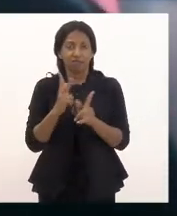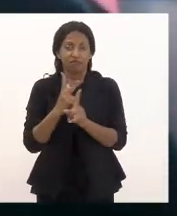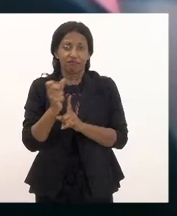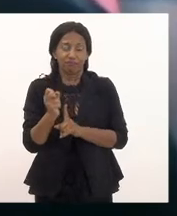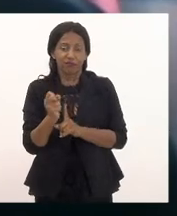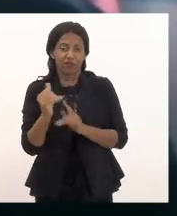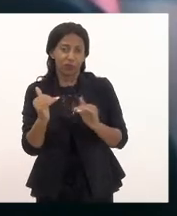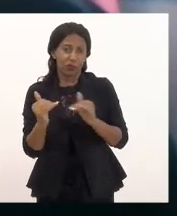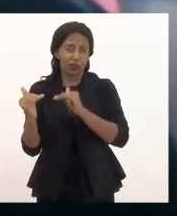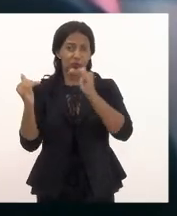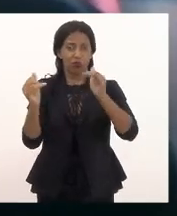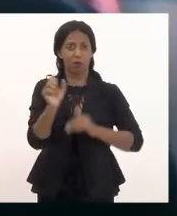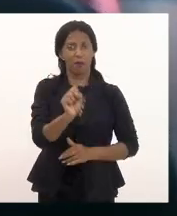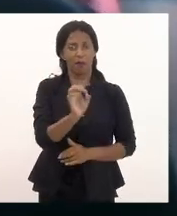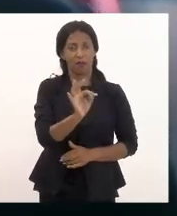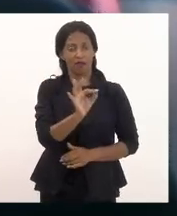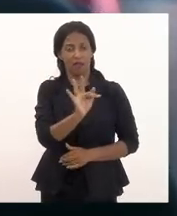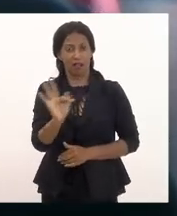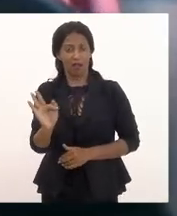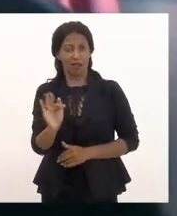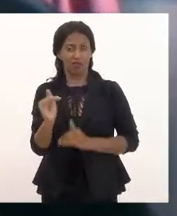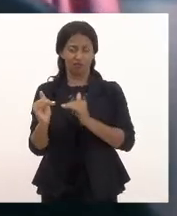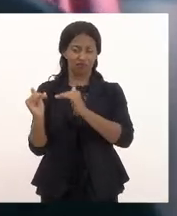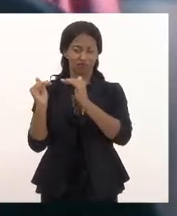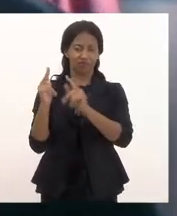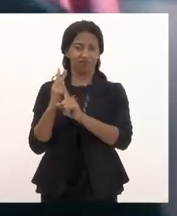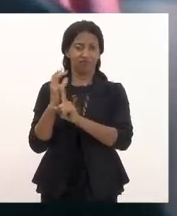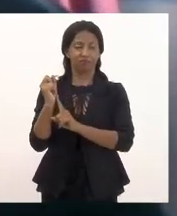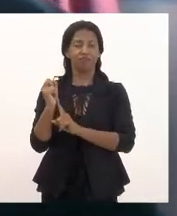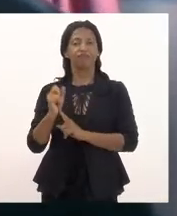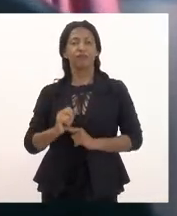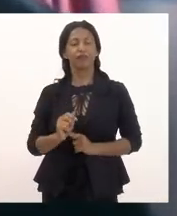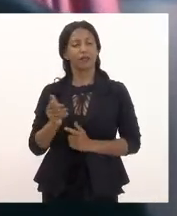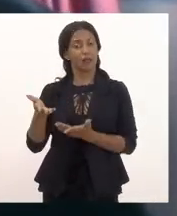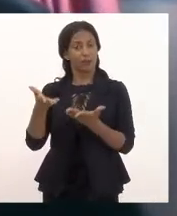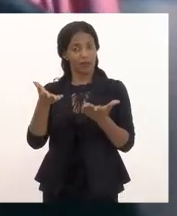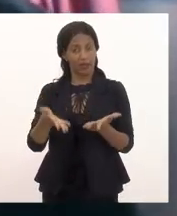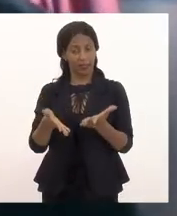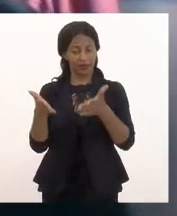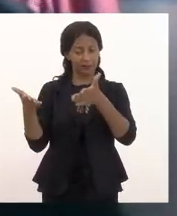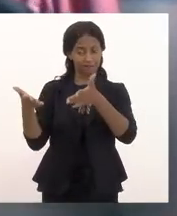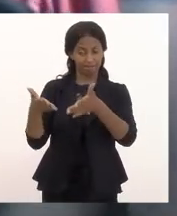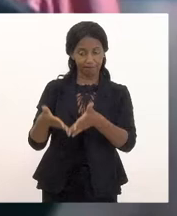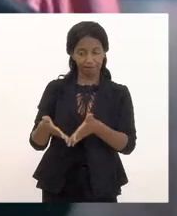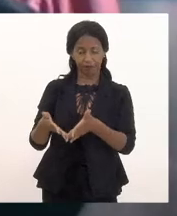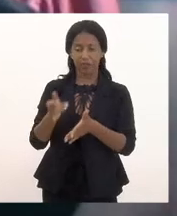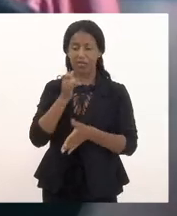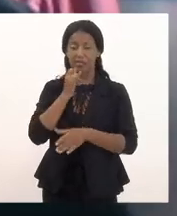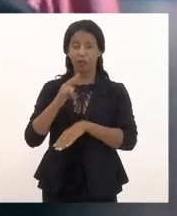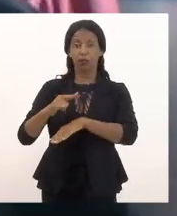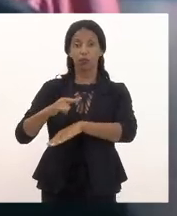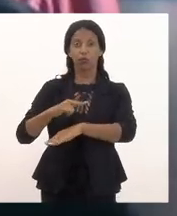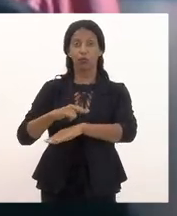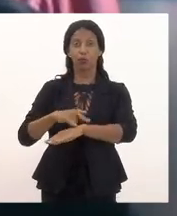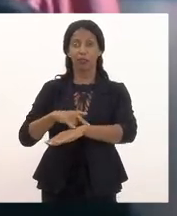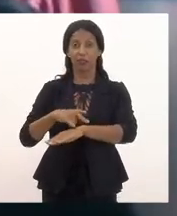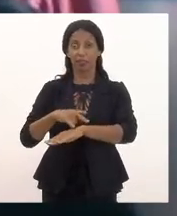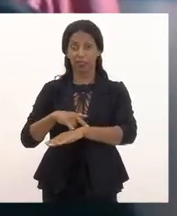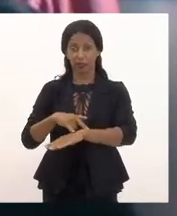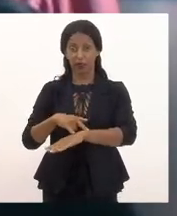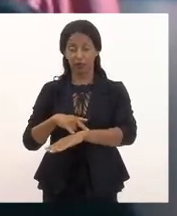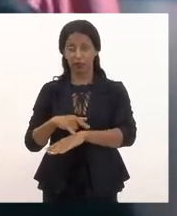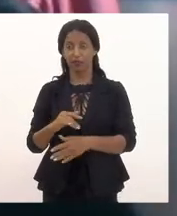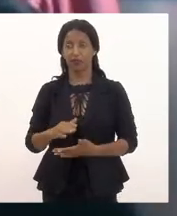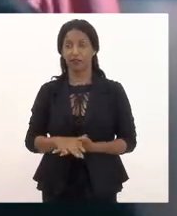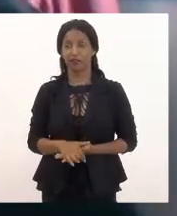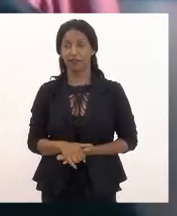no Supremo há muito tempo. Então, essa questão, por exemplo, dos banheiros para